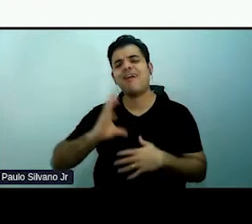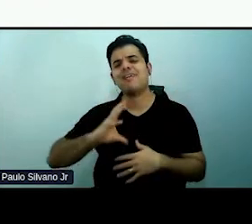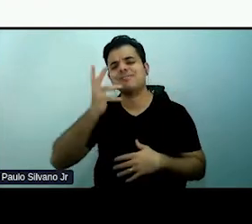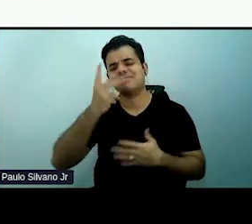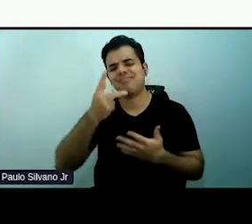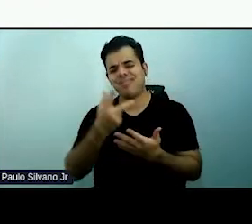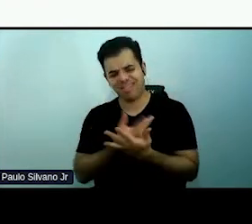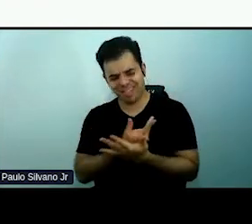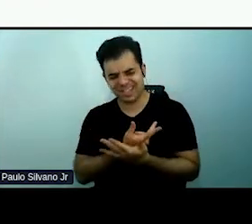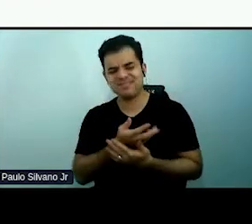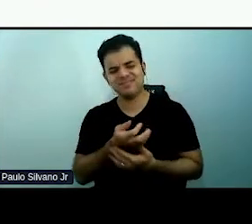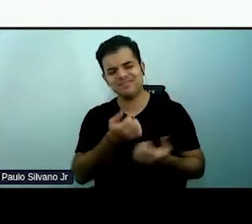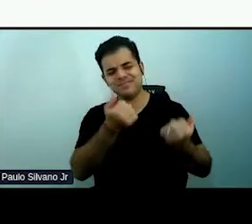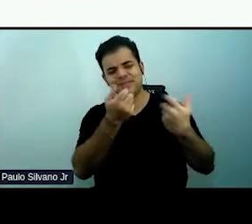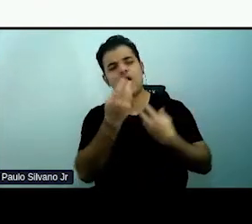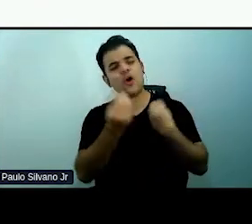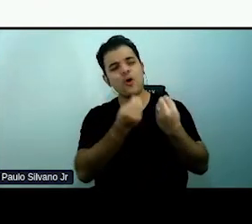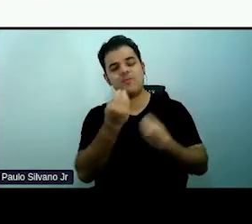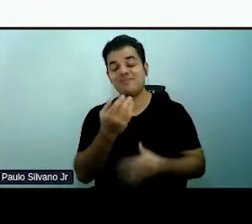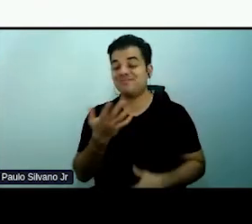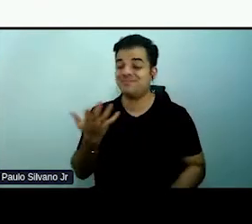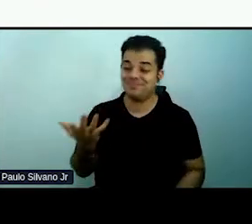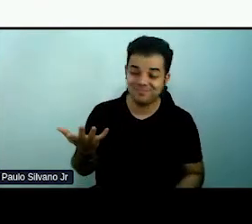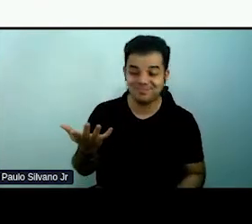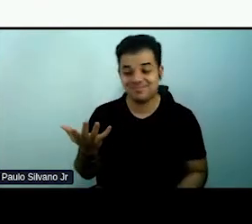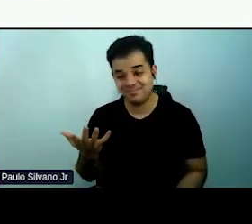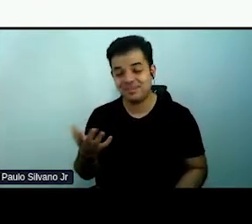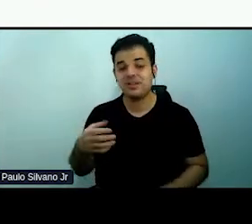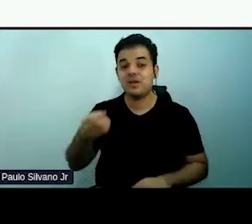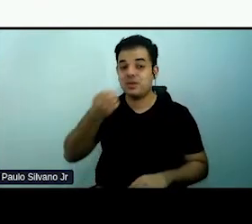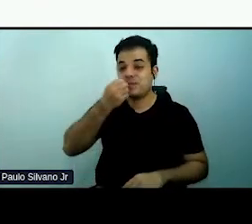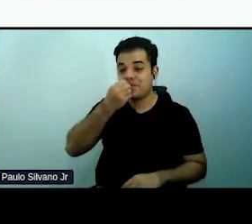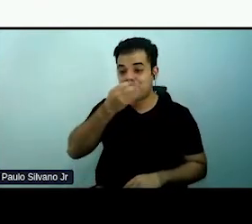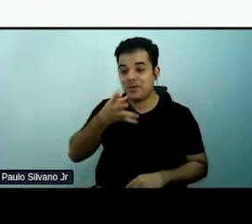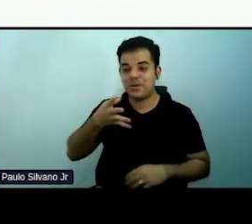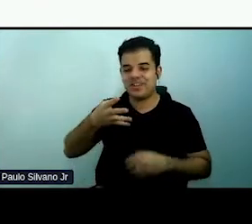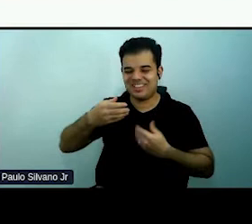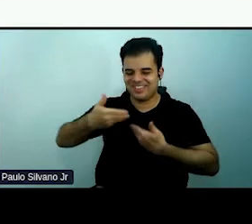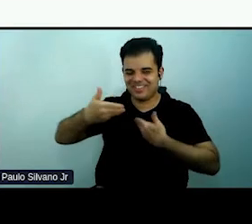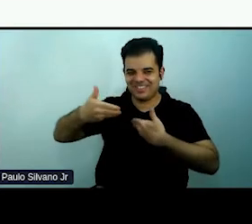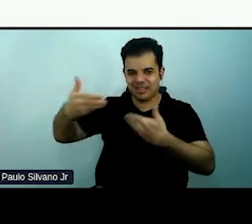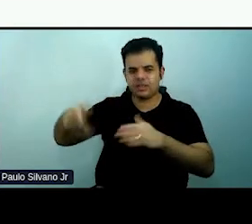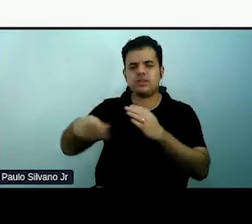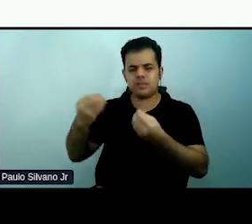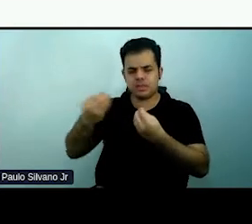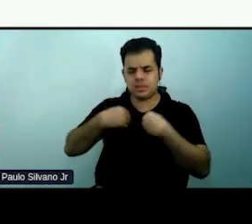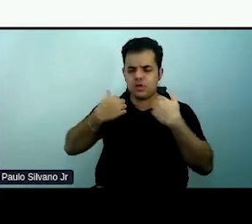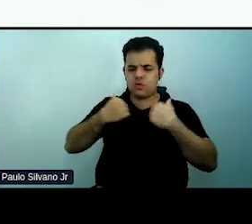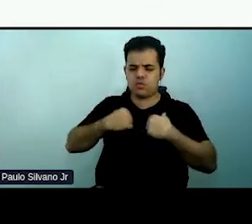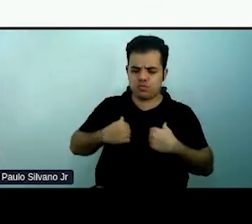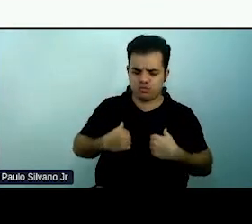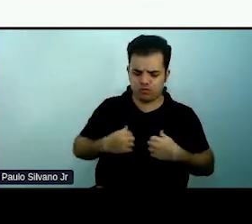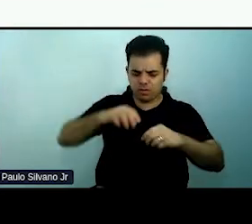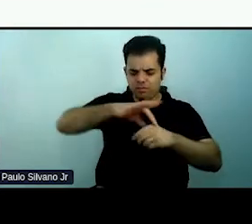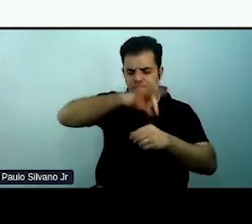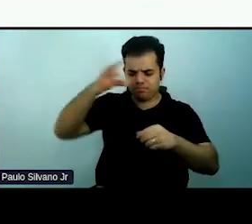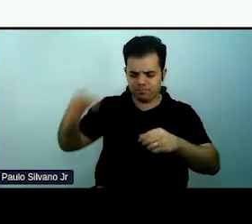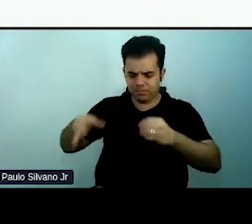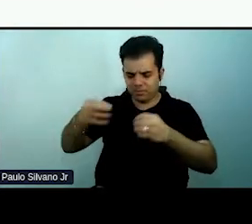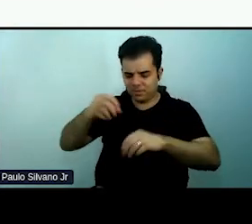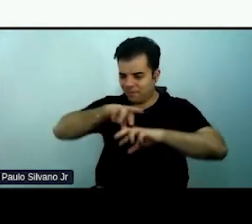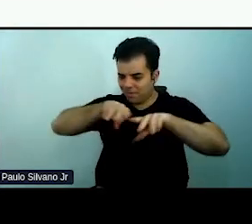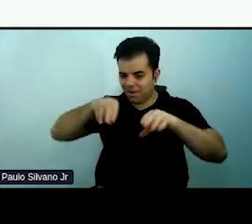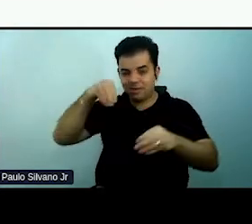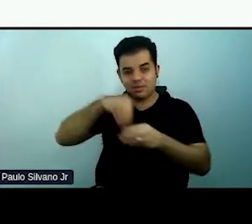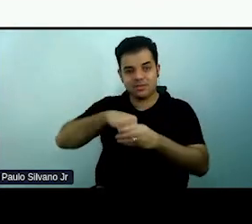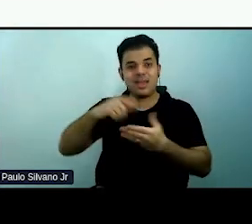a solução, Álvaro. No kit de boas-vindas da Serasa, a gente recebeu uma mochila, vários itens, e dentre deles veio